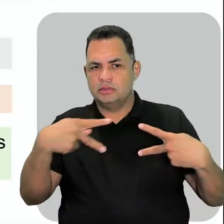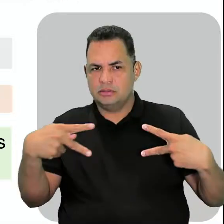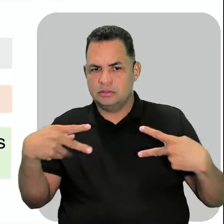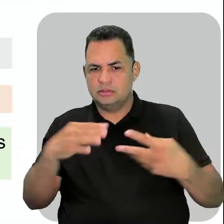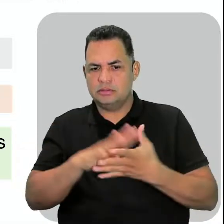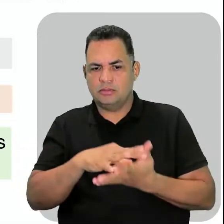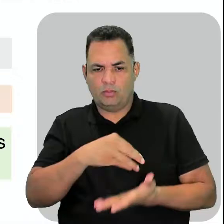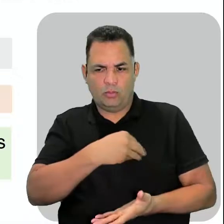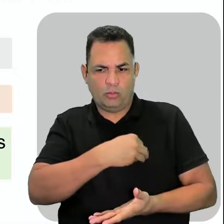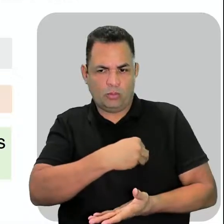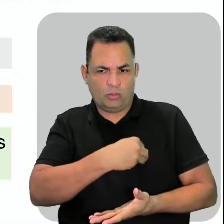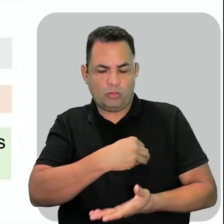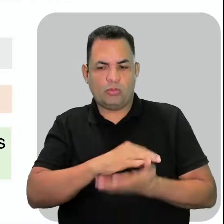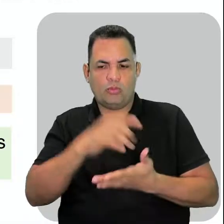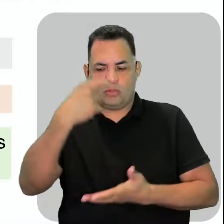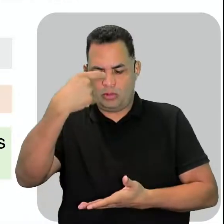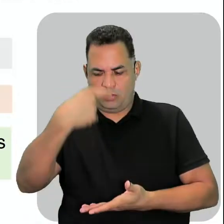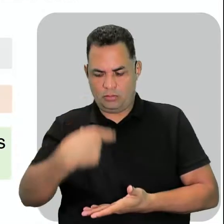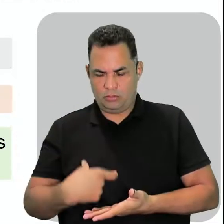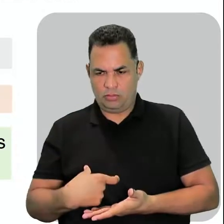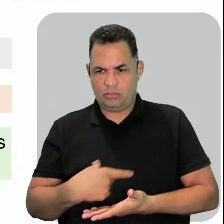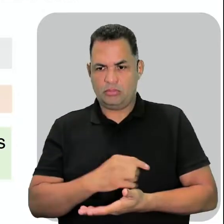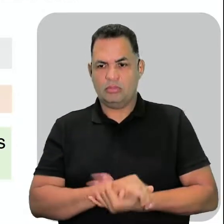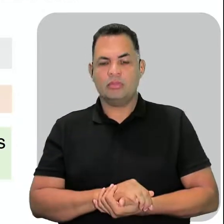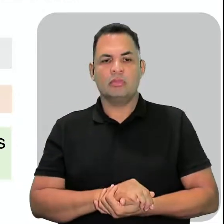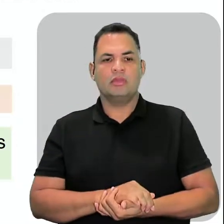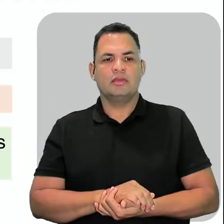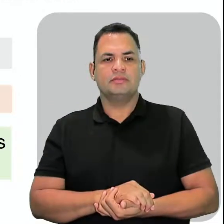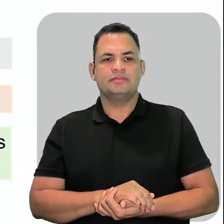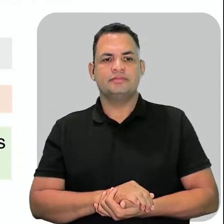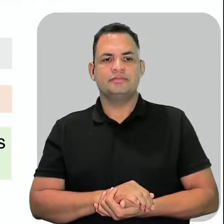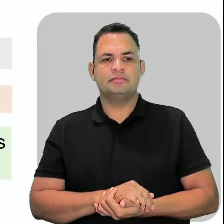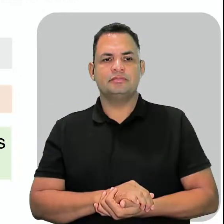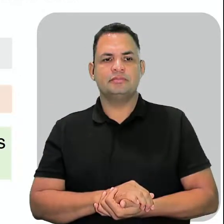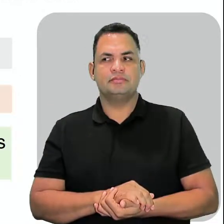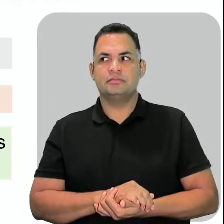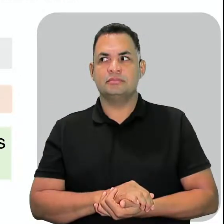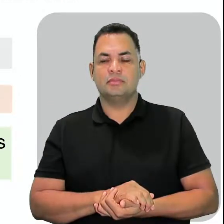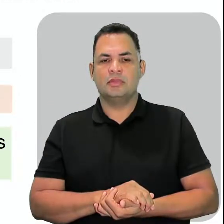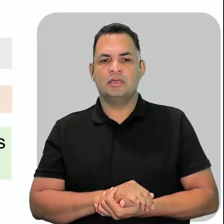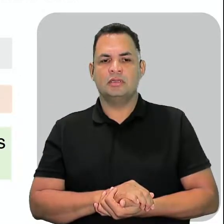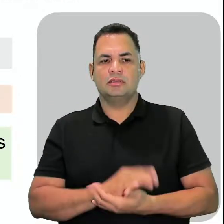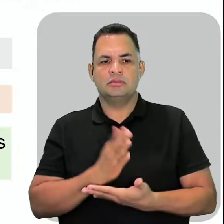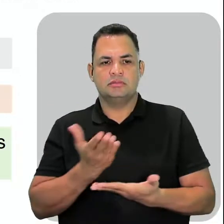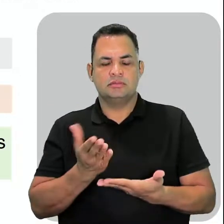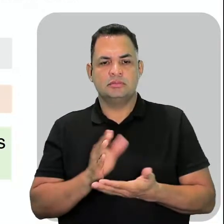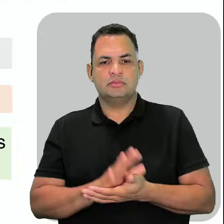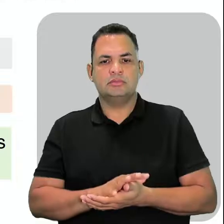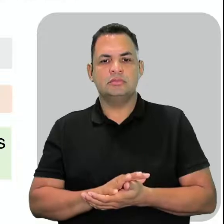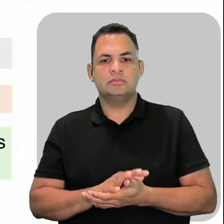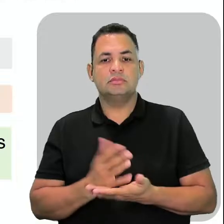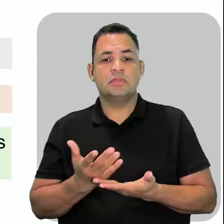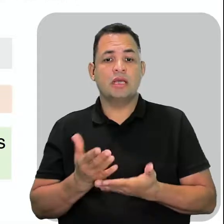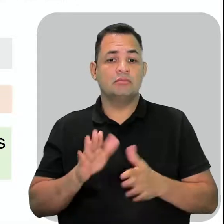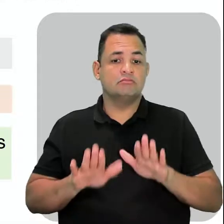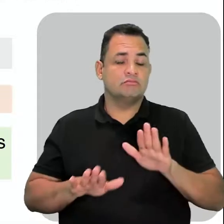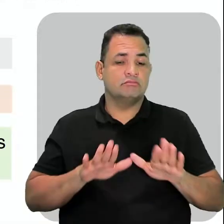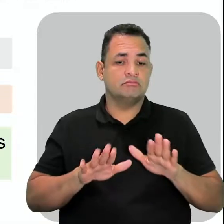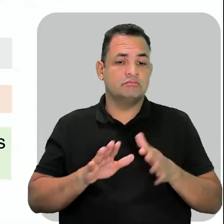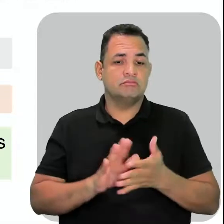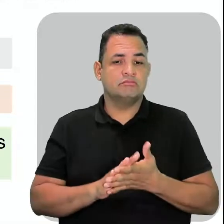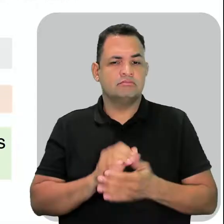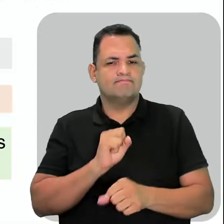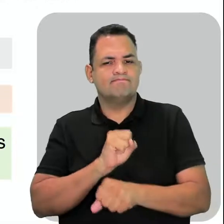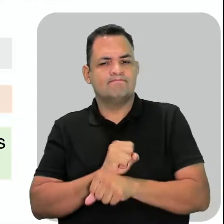dos mamíferos. Olha essa parte de constituição das proteínas. Às vezes, a gente